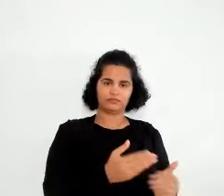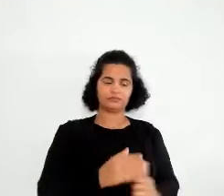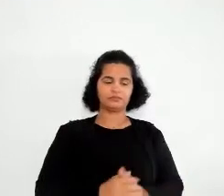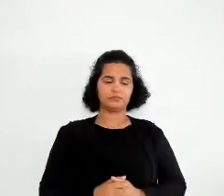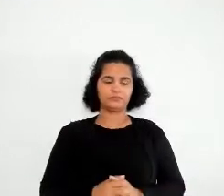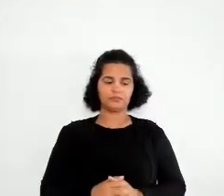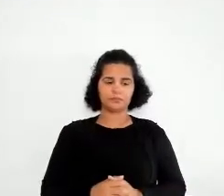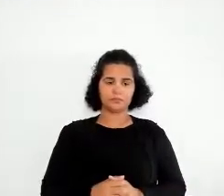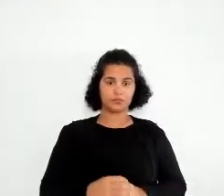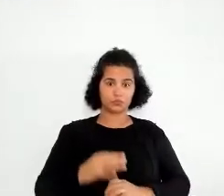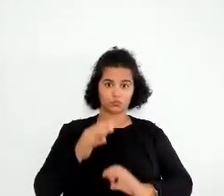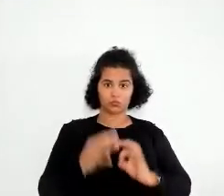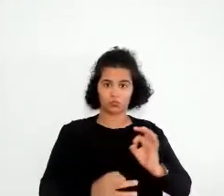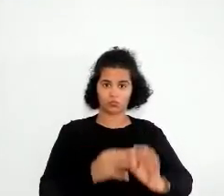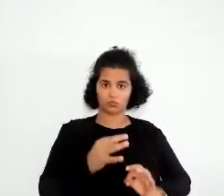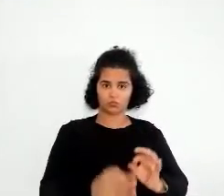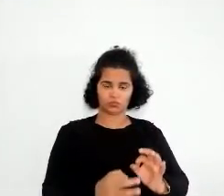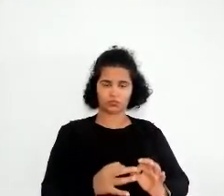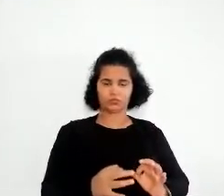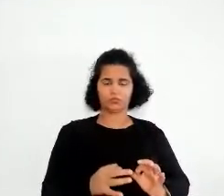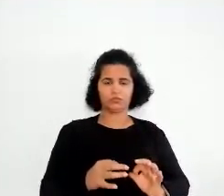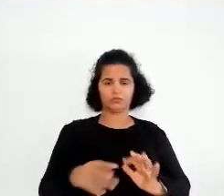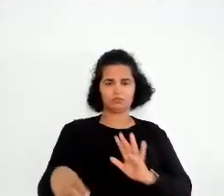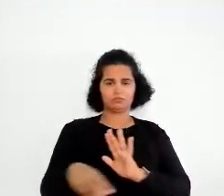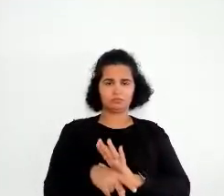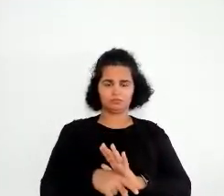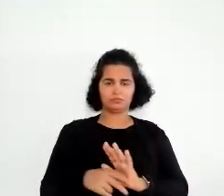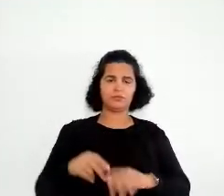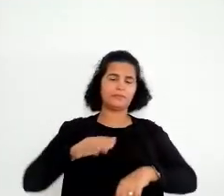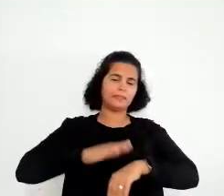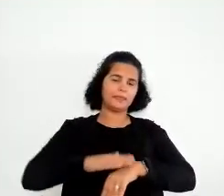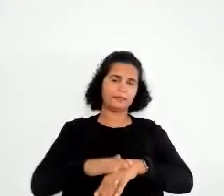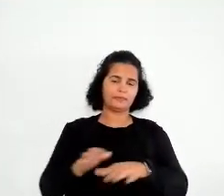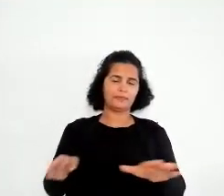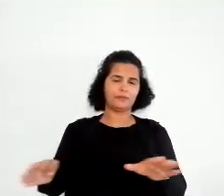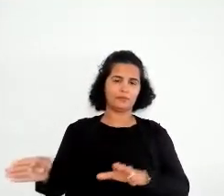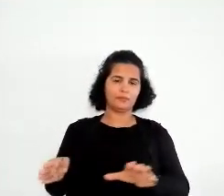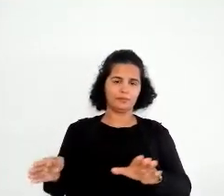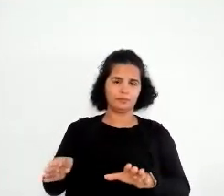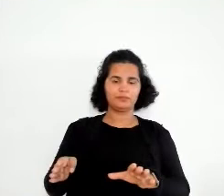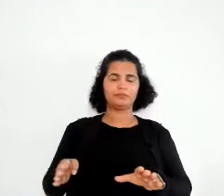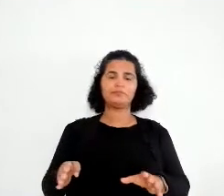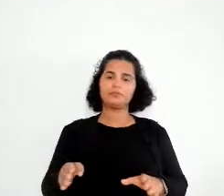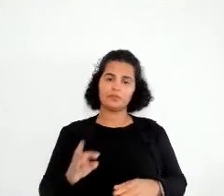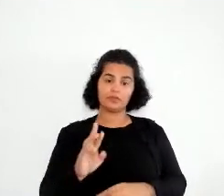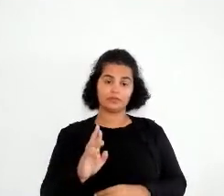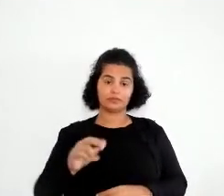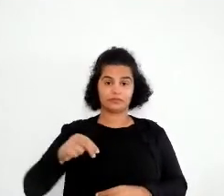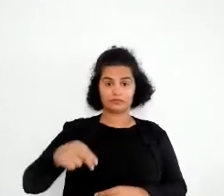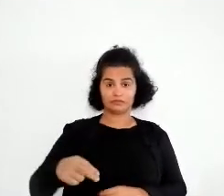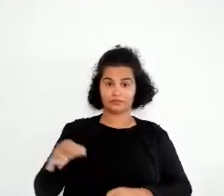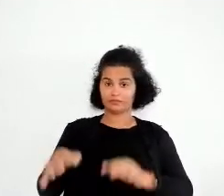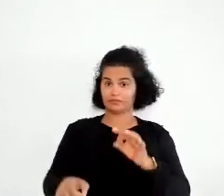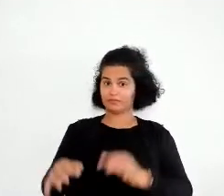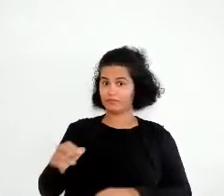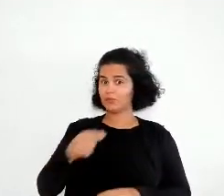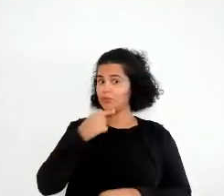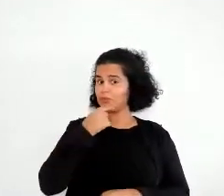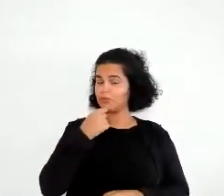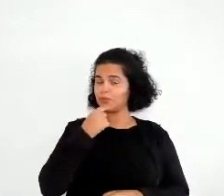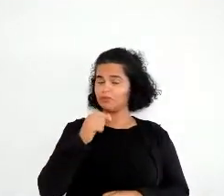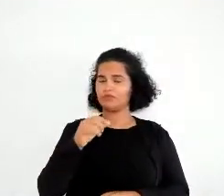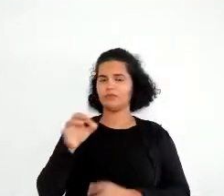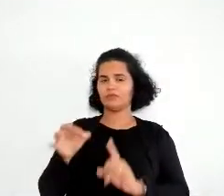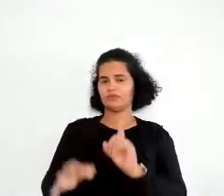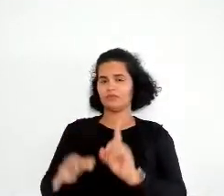Justiça. Na condição de presidente do Tribunal de Justiça do Rio Grande do Norte, o desembargador Vivaldo Pinheiro fará a entrega